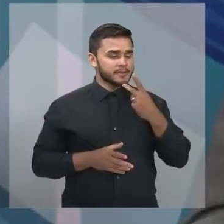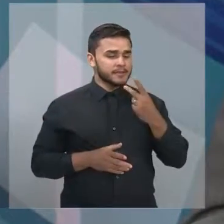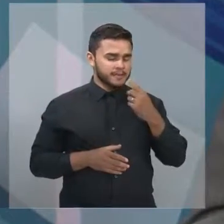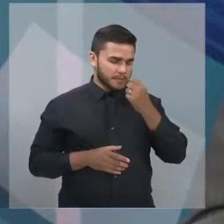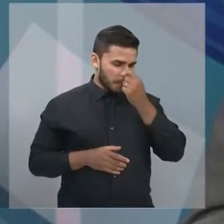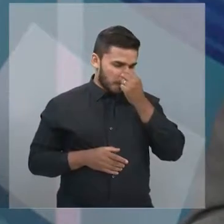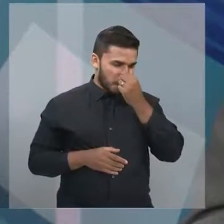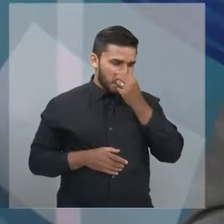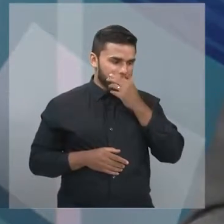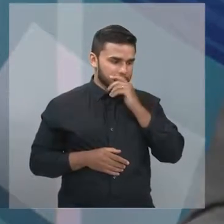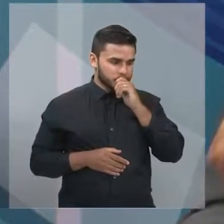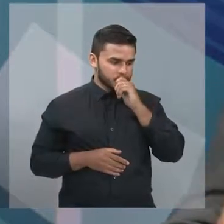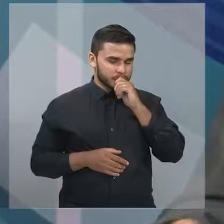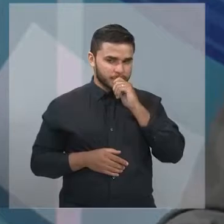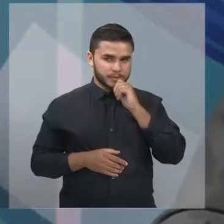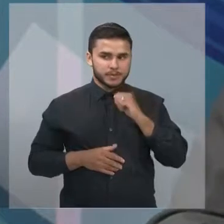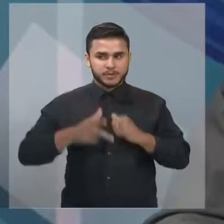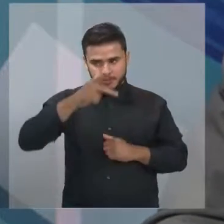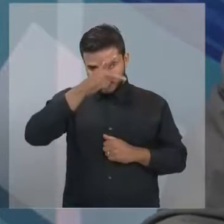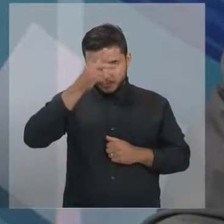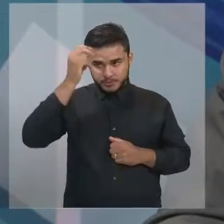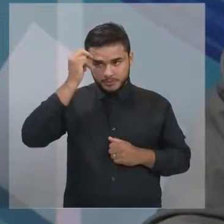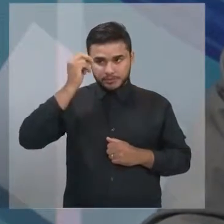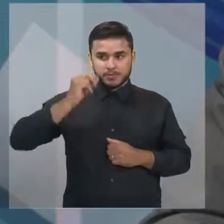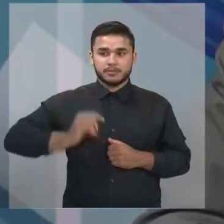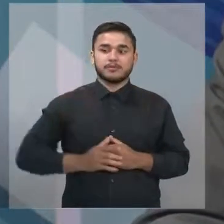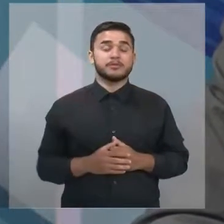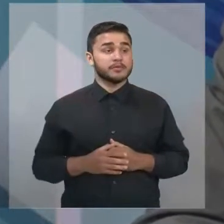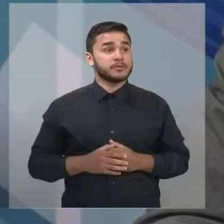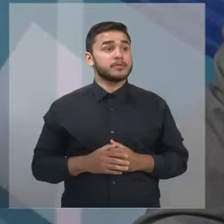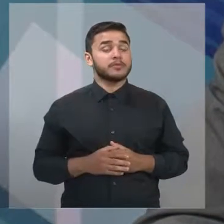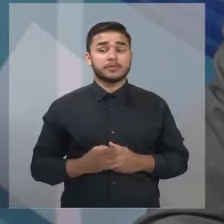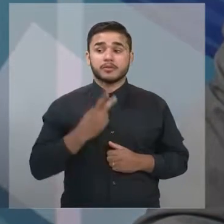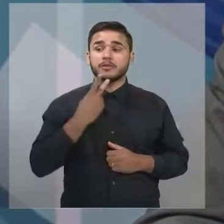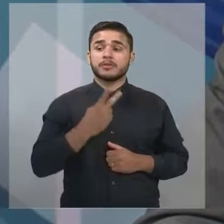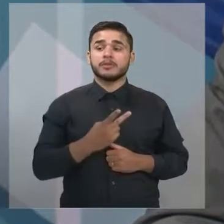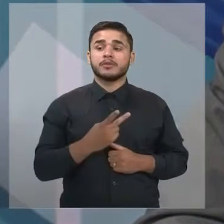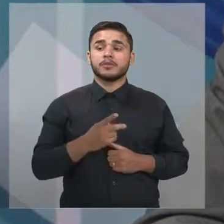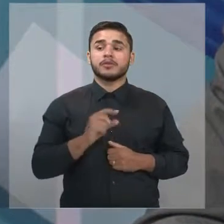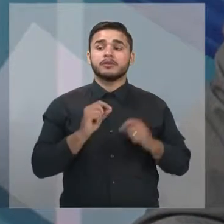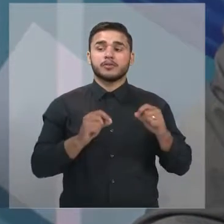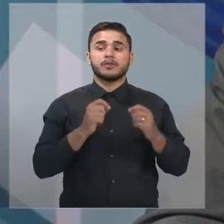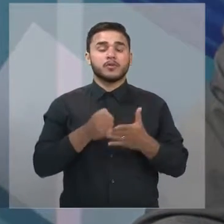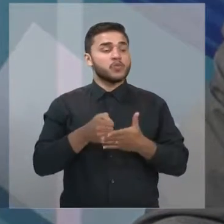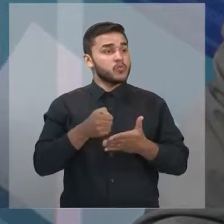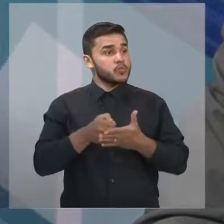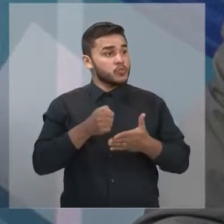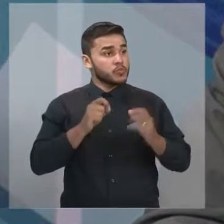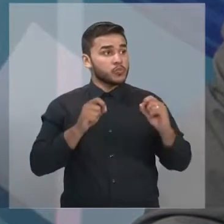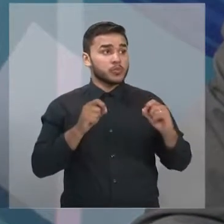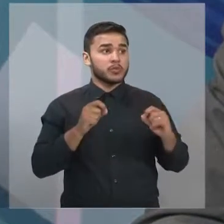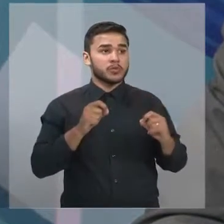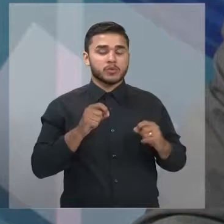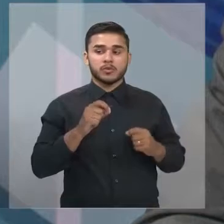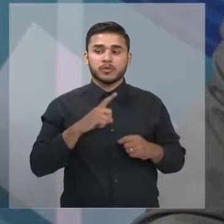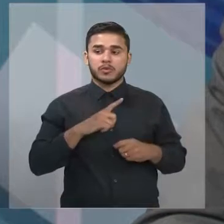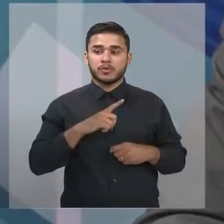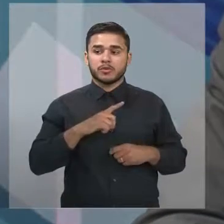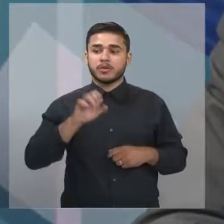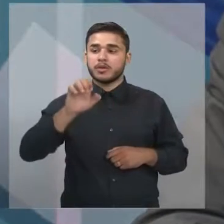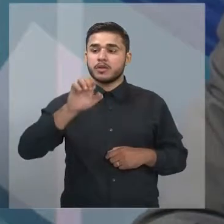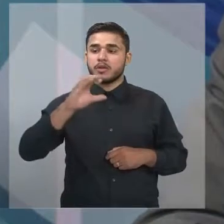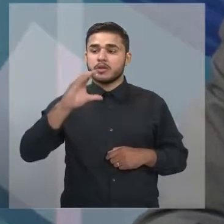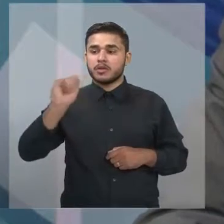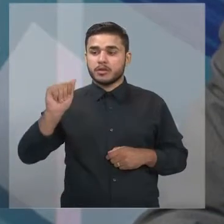O prefeito alega que cumpriu uma imposição do Estatuto da Criança e